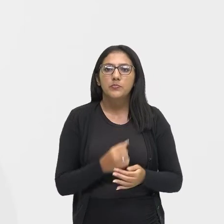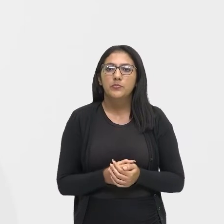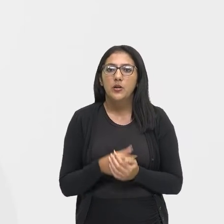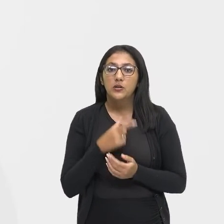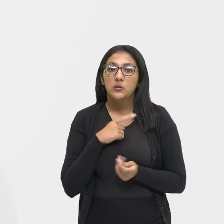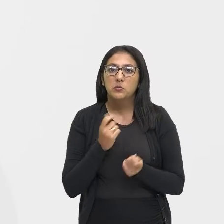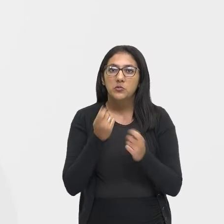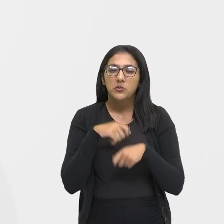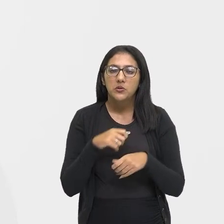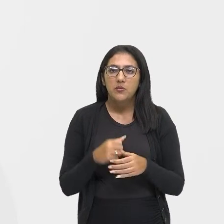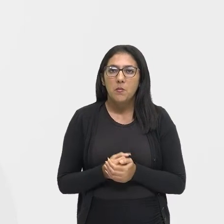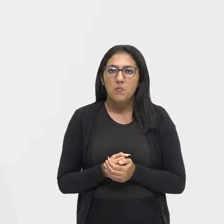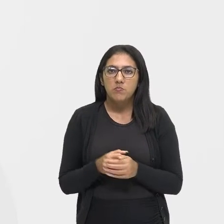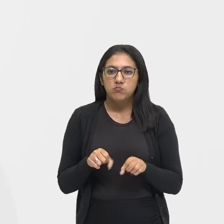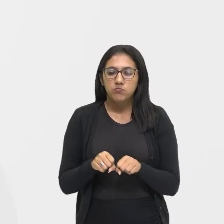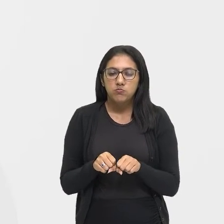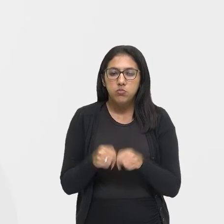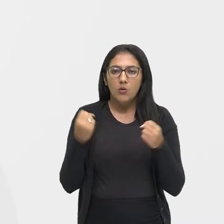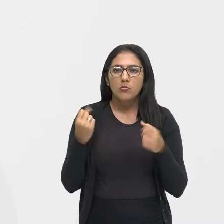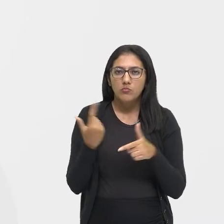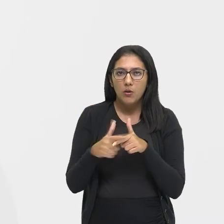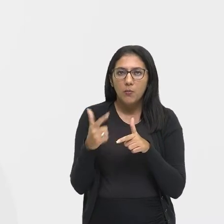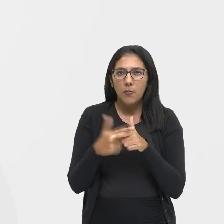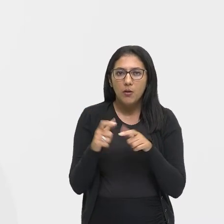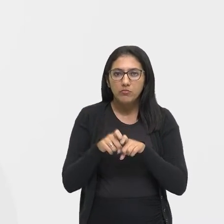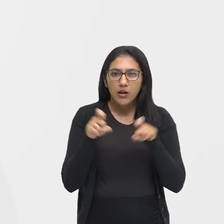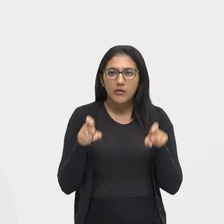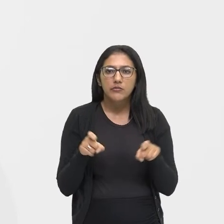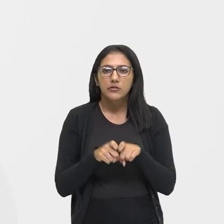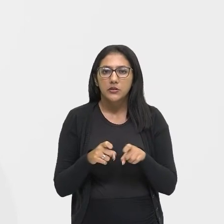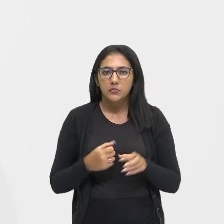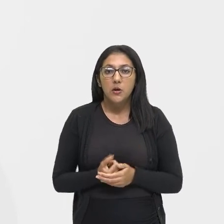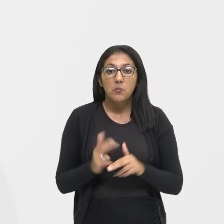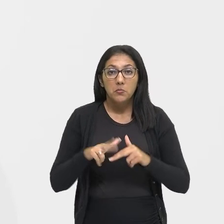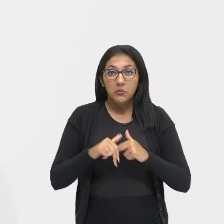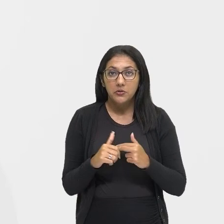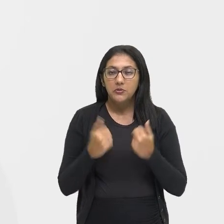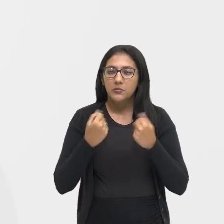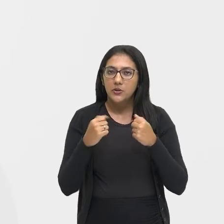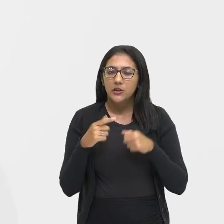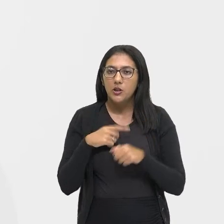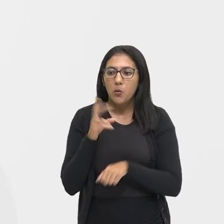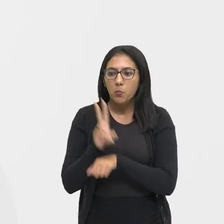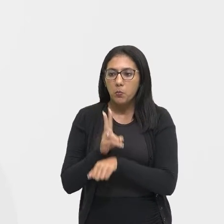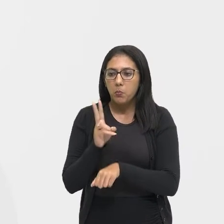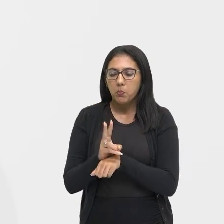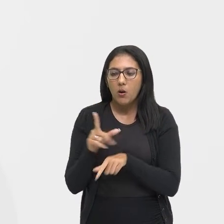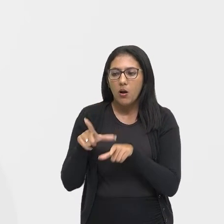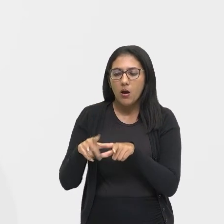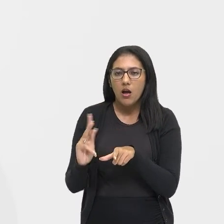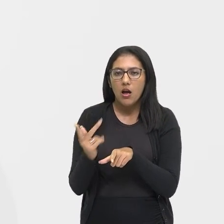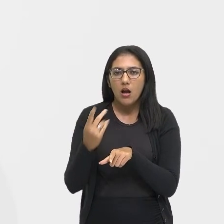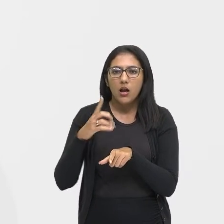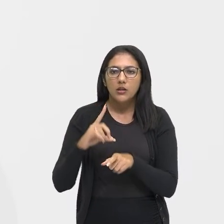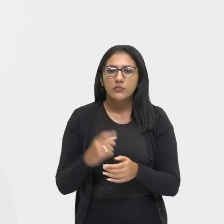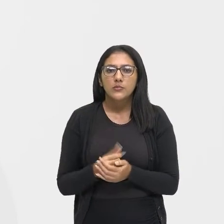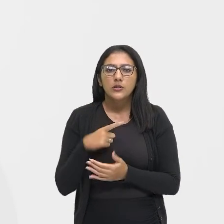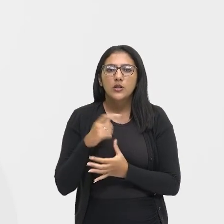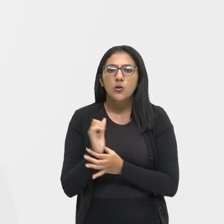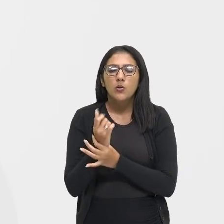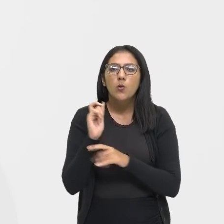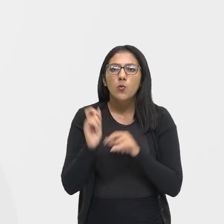instalar um firewall e usar práticas de download seguras também, que contribuem para proteger